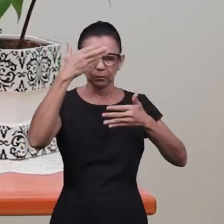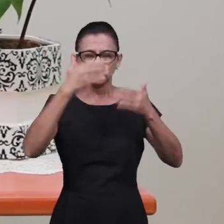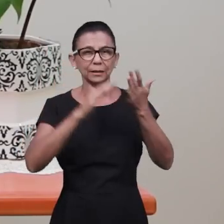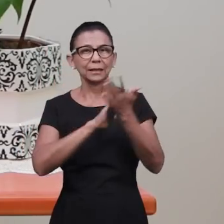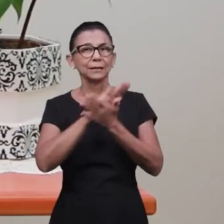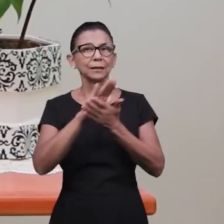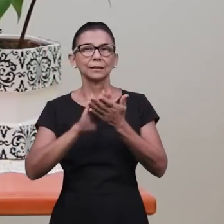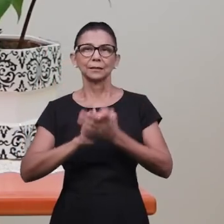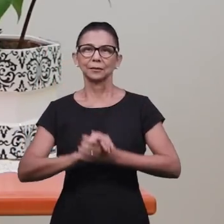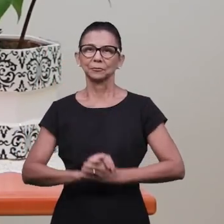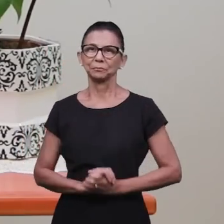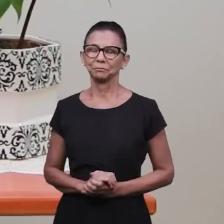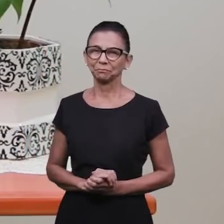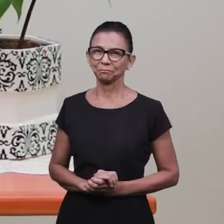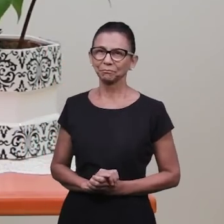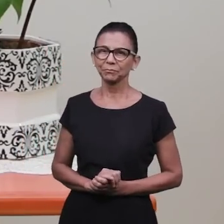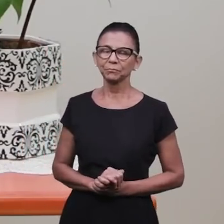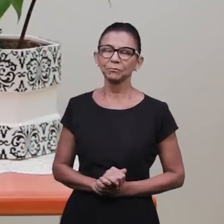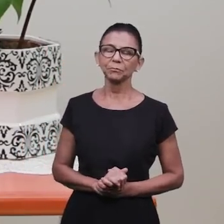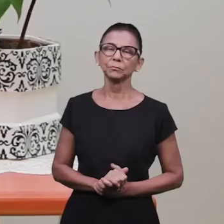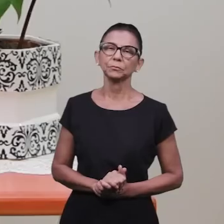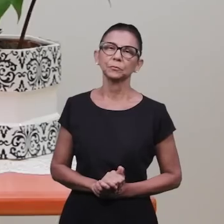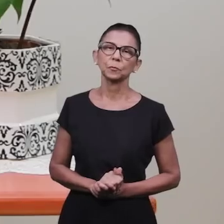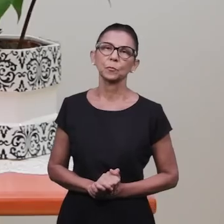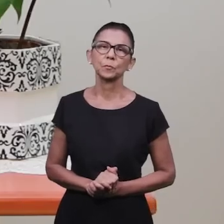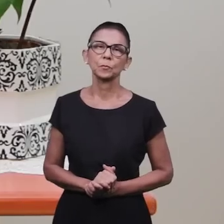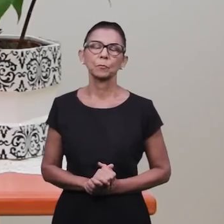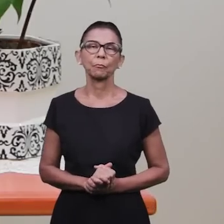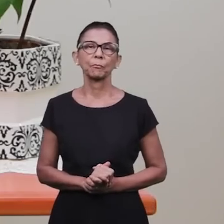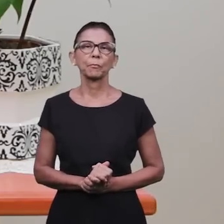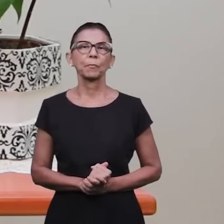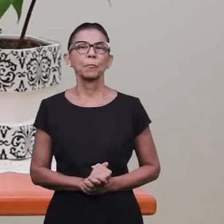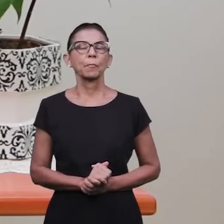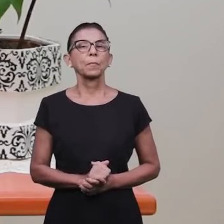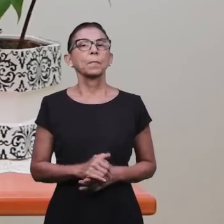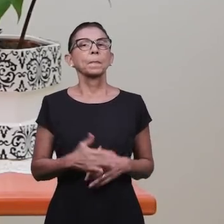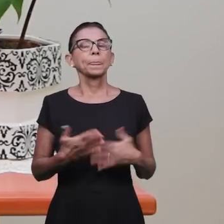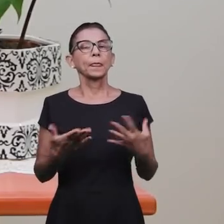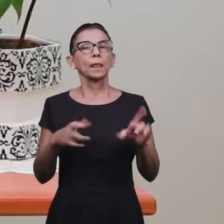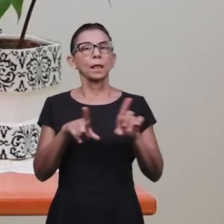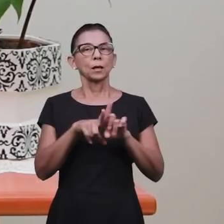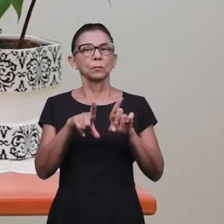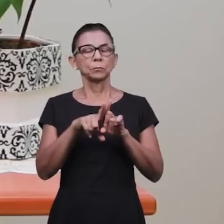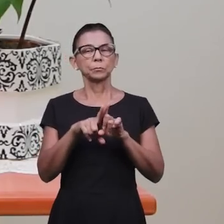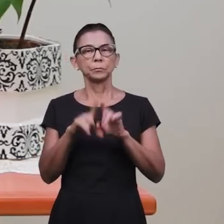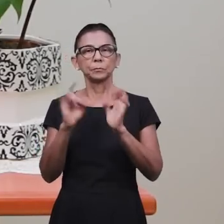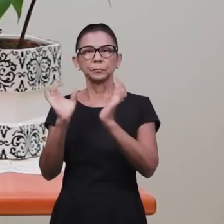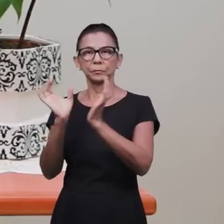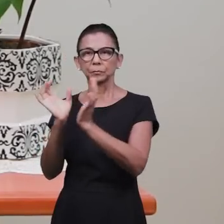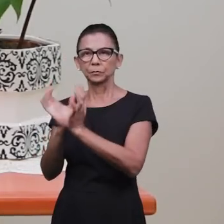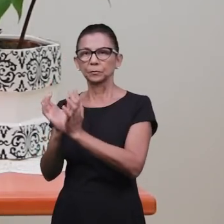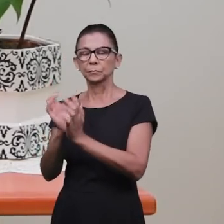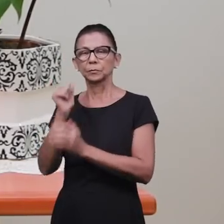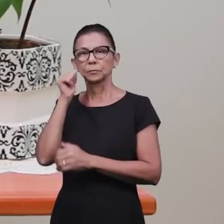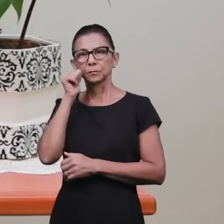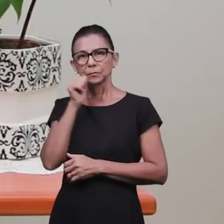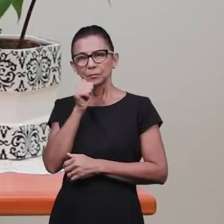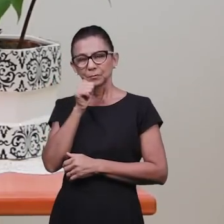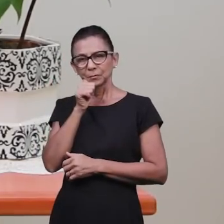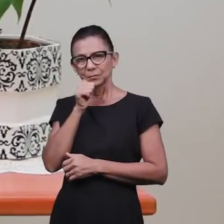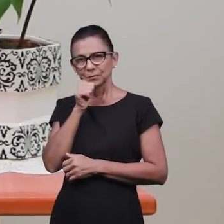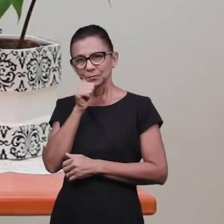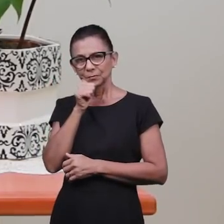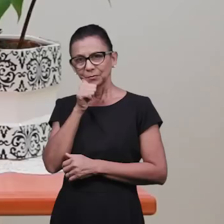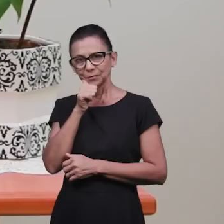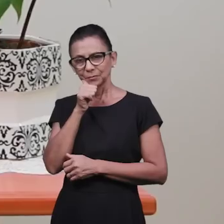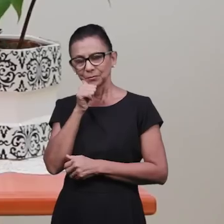iluminada. Do lado de fora havia trevas, mas lá dentro da casa do noivo havia luz. Por que